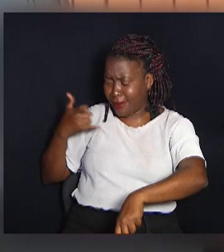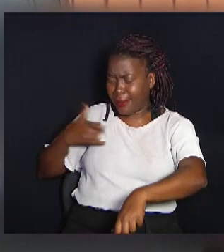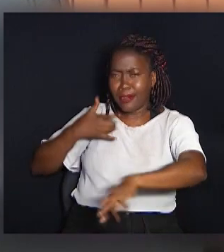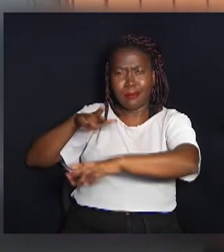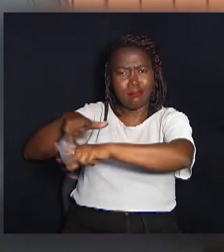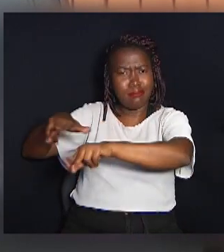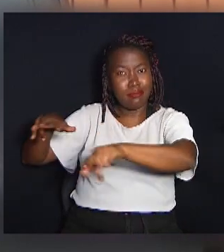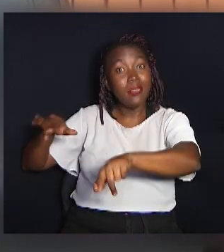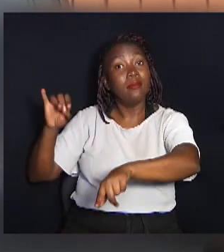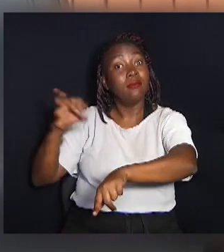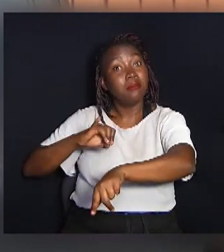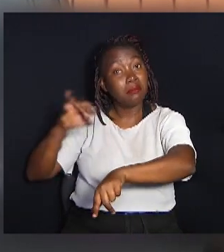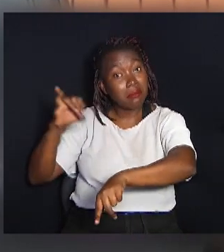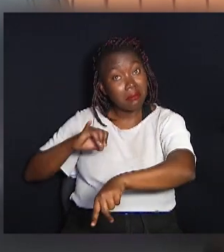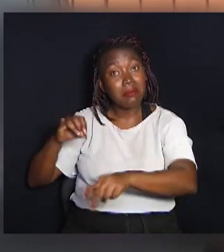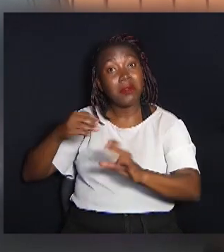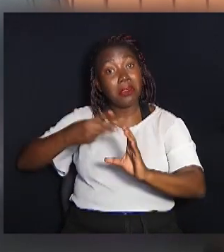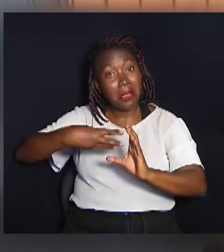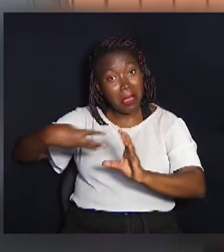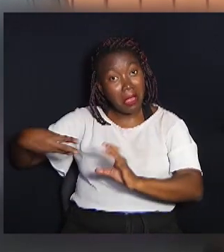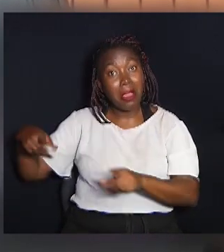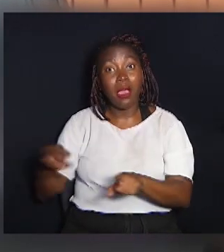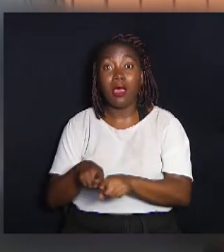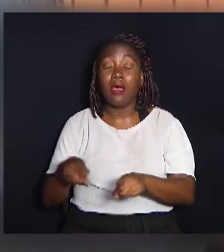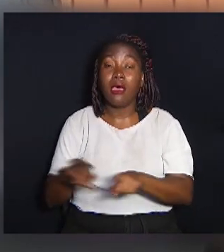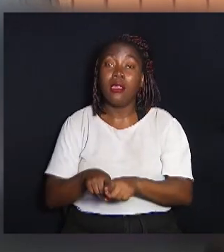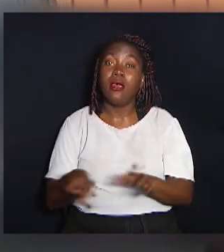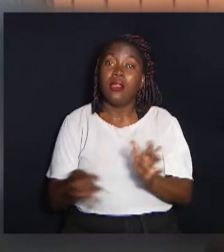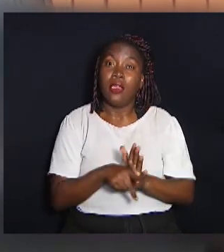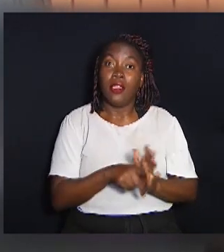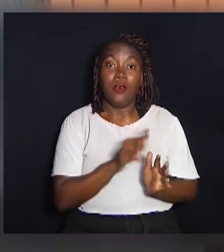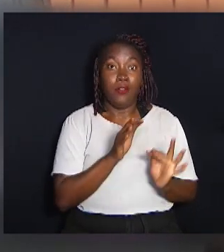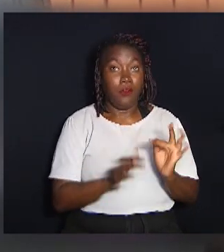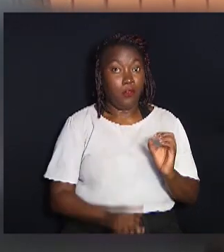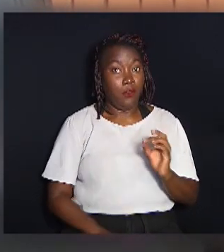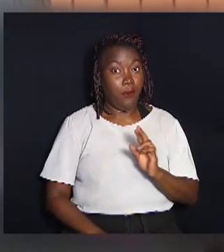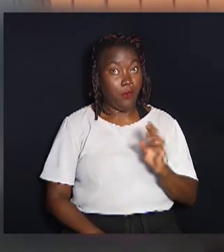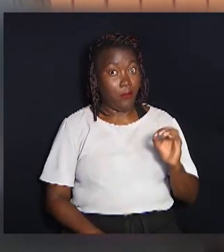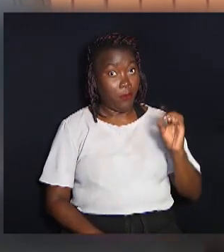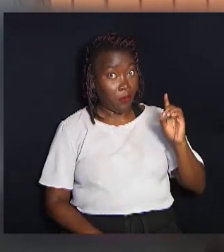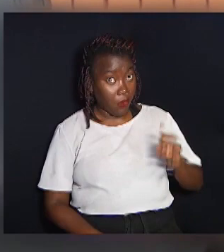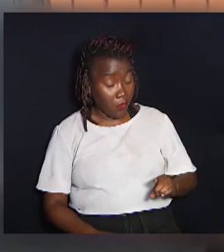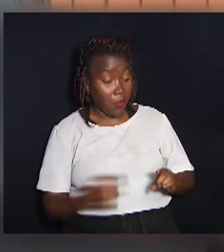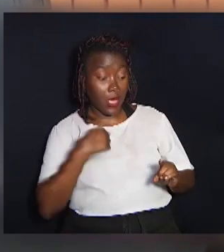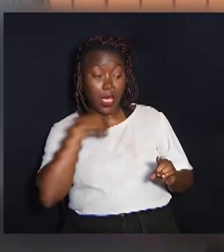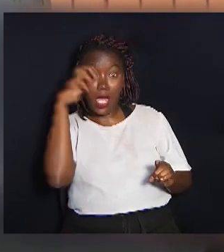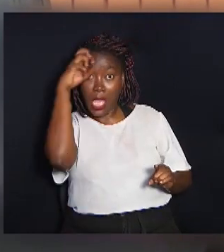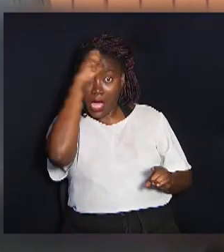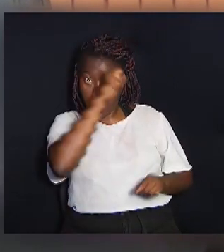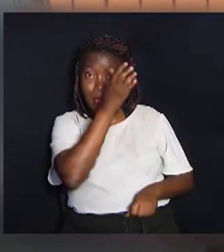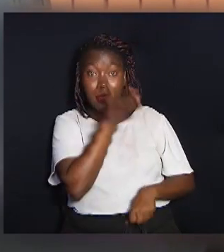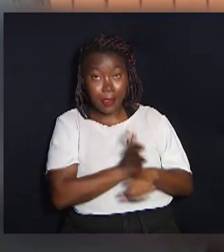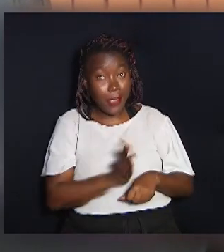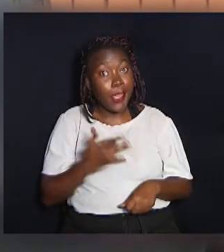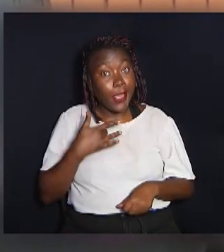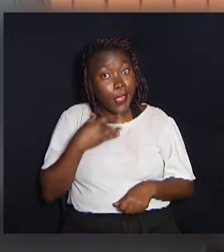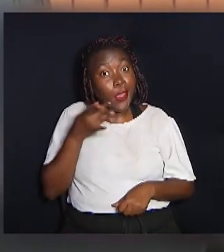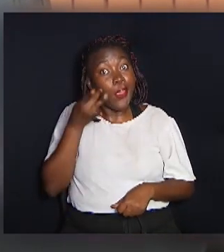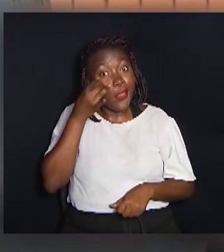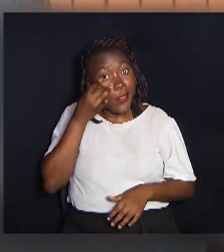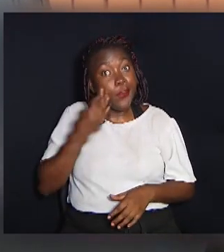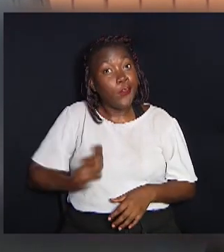bem interessante, é uma característica também do forró. O forró, eu aprendi isso na prática, eu vivi isso, né?